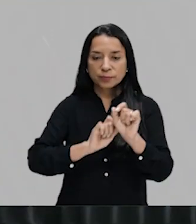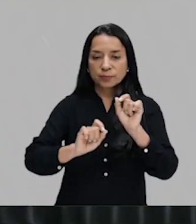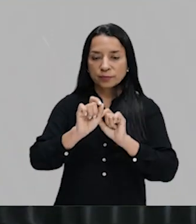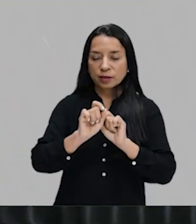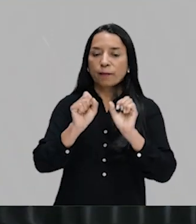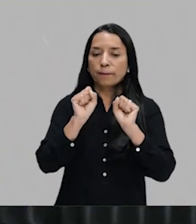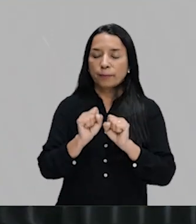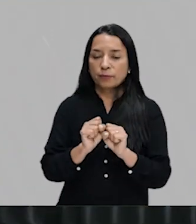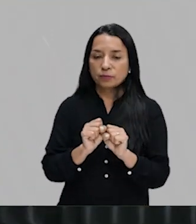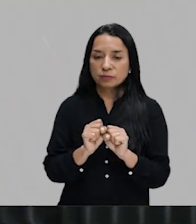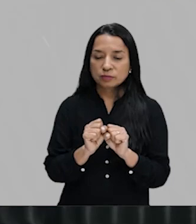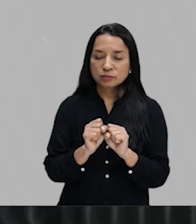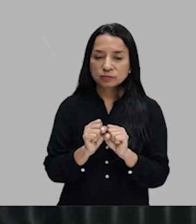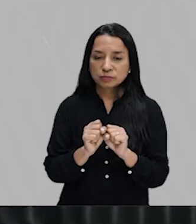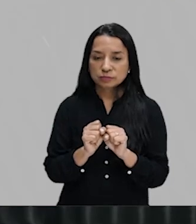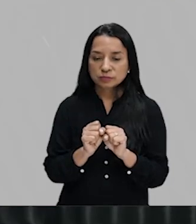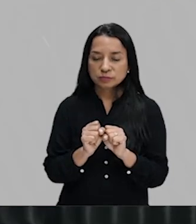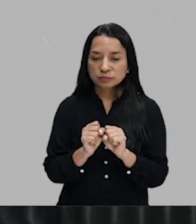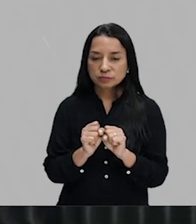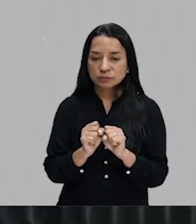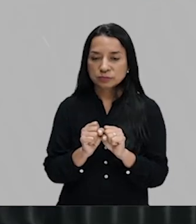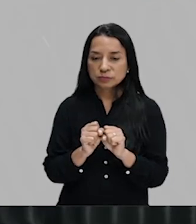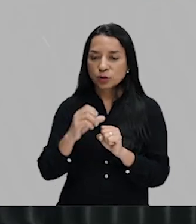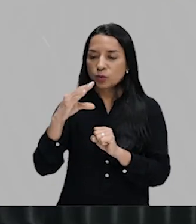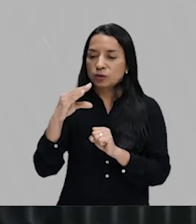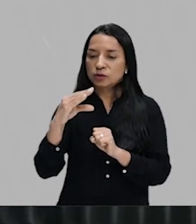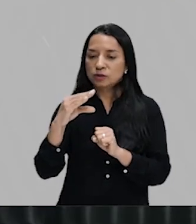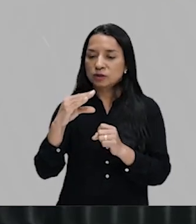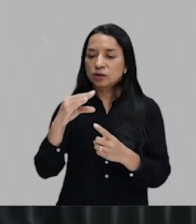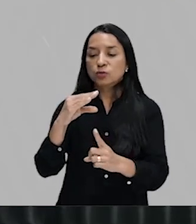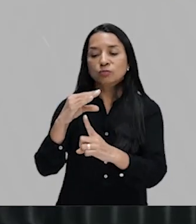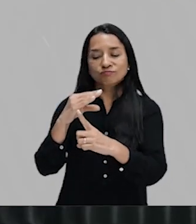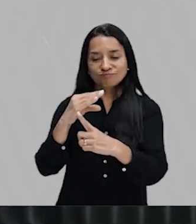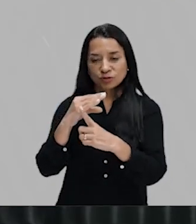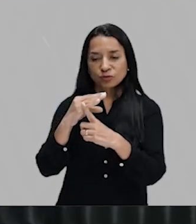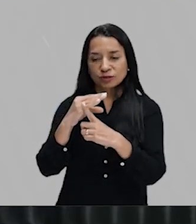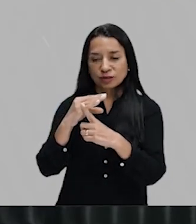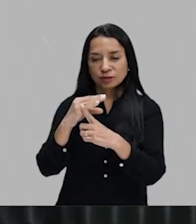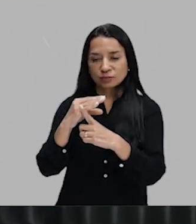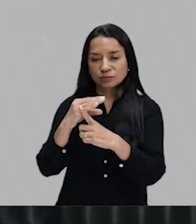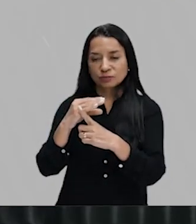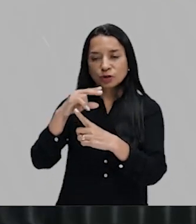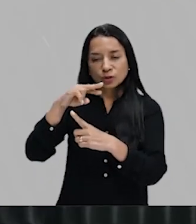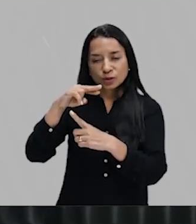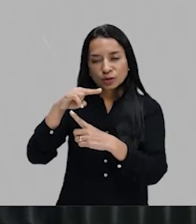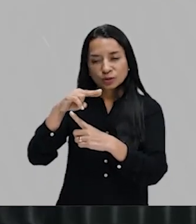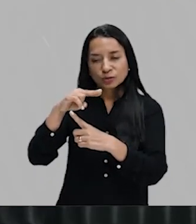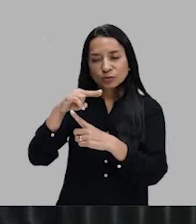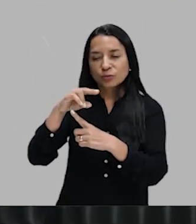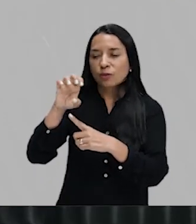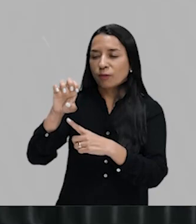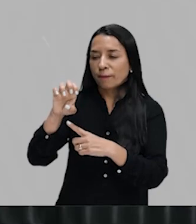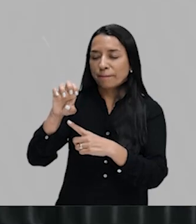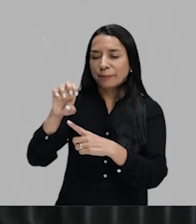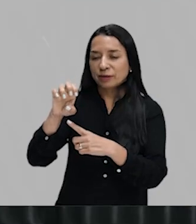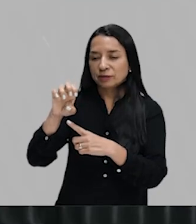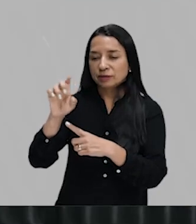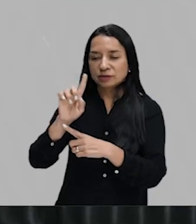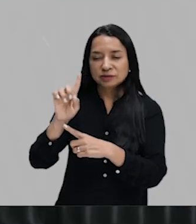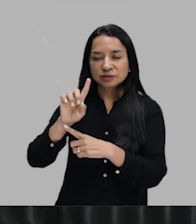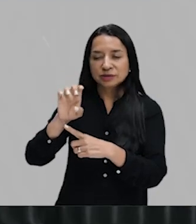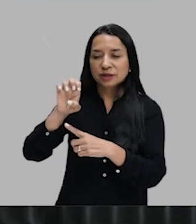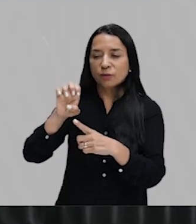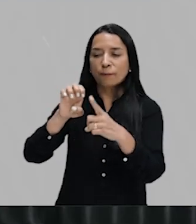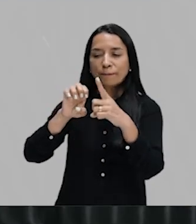eu posso colocar aquele Czinho cortado, igual ao pertence e não pertence. Então, aqui está contido